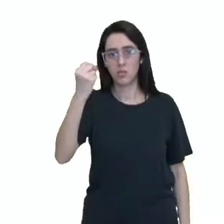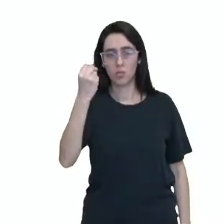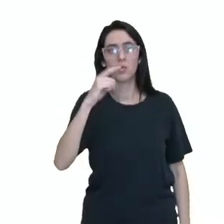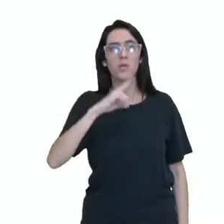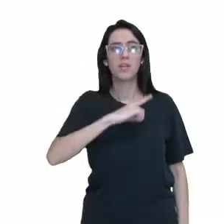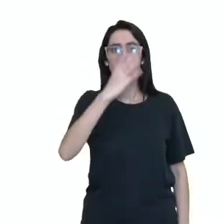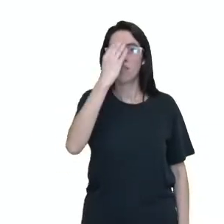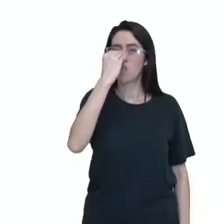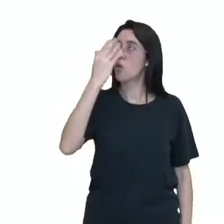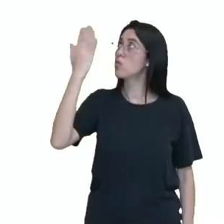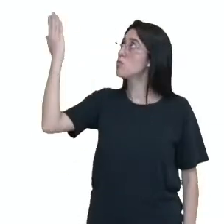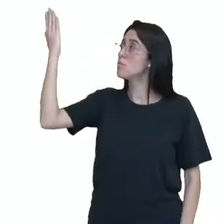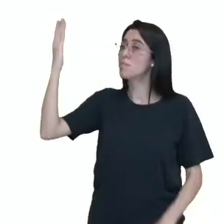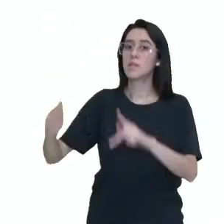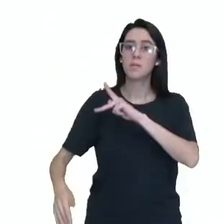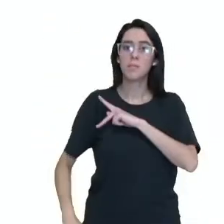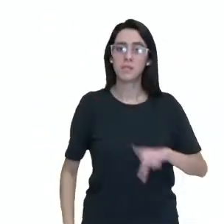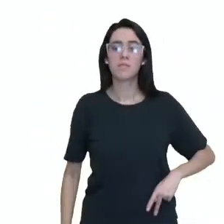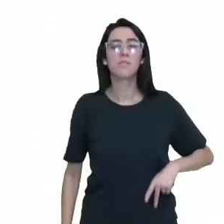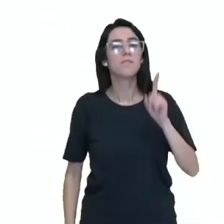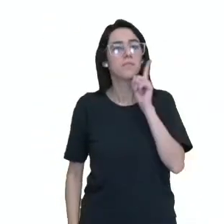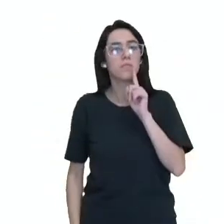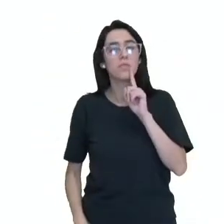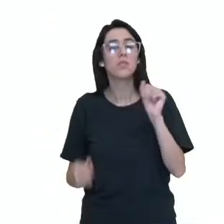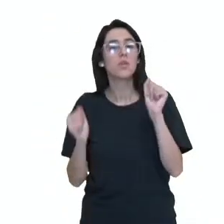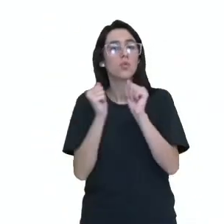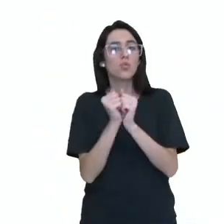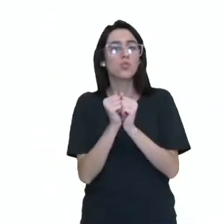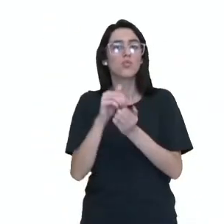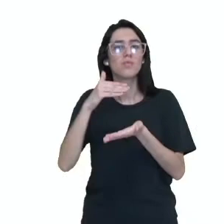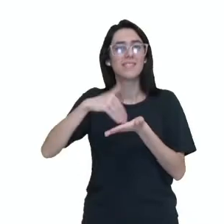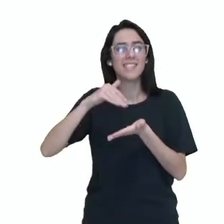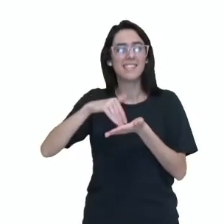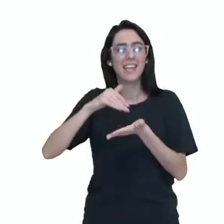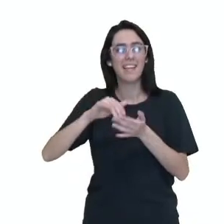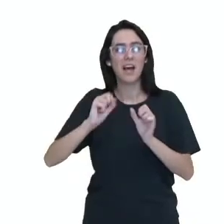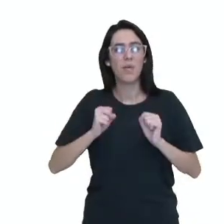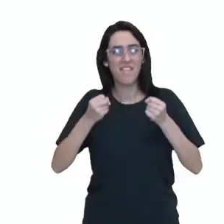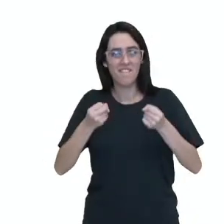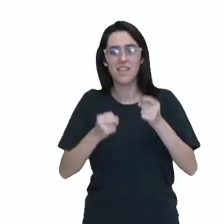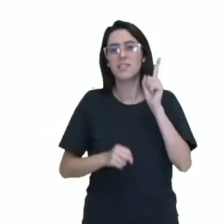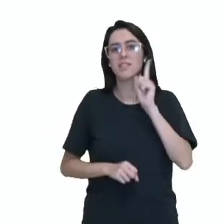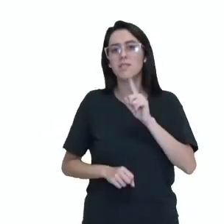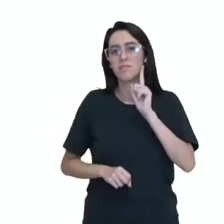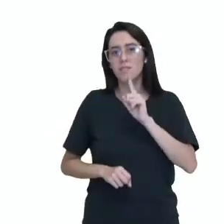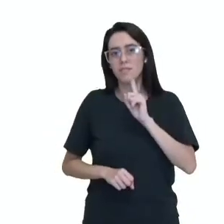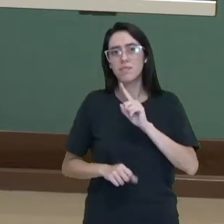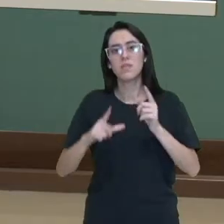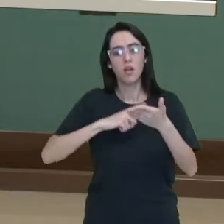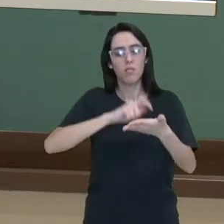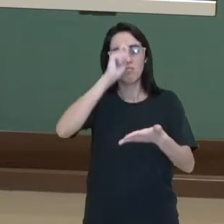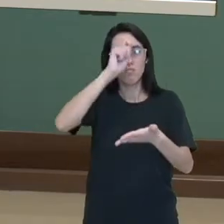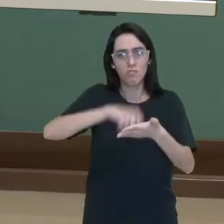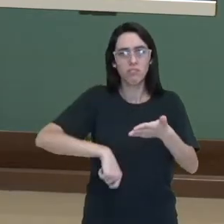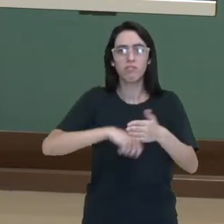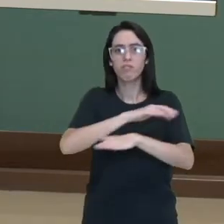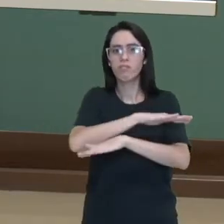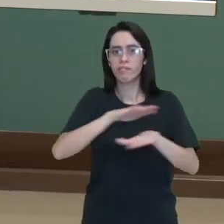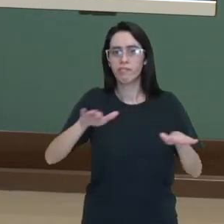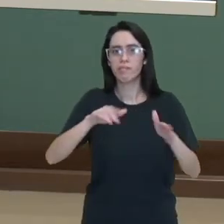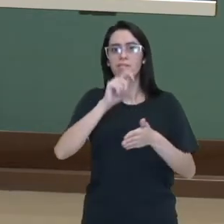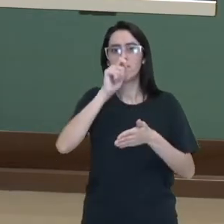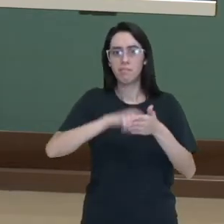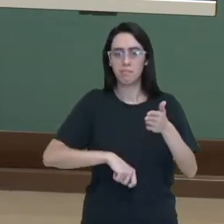o presidente dos Estados Unidos junto com o secretário de Defesa dos Estados Unidos assinando o tratado,